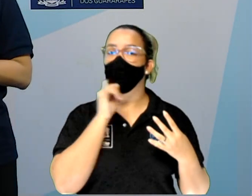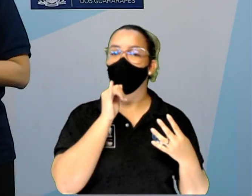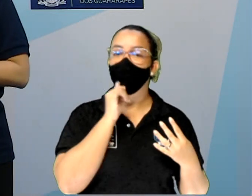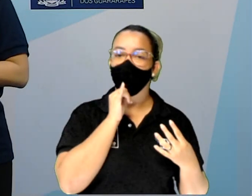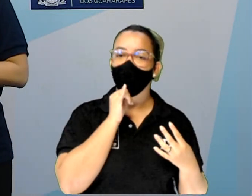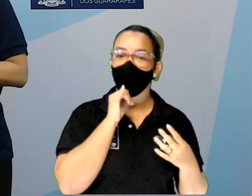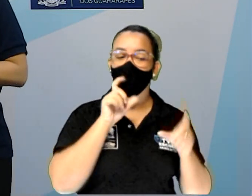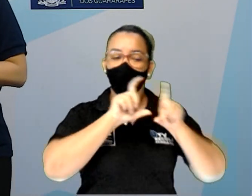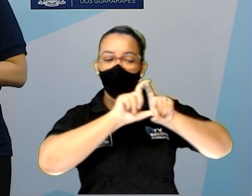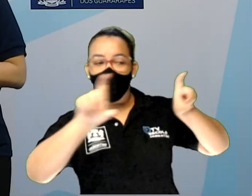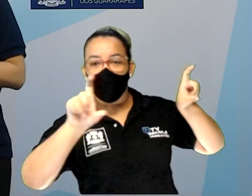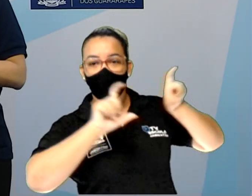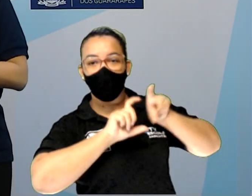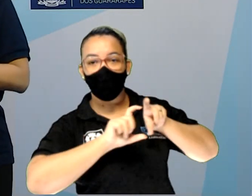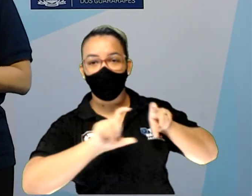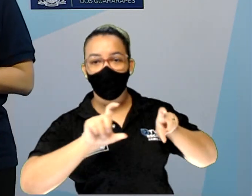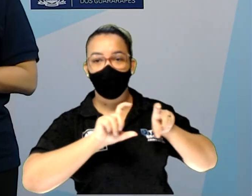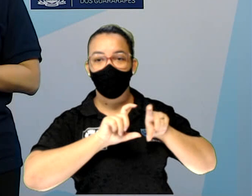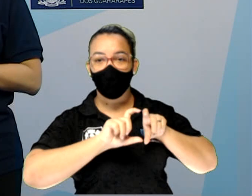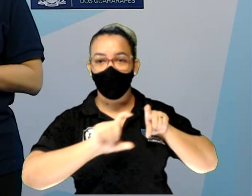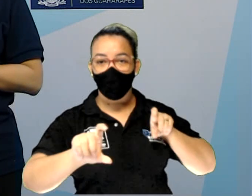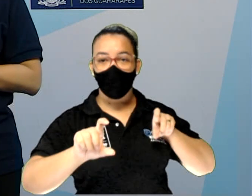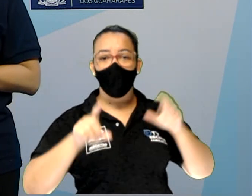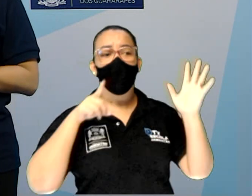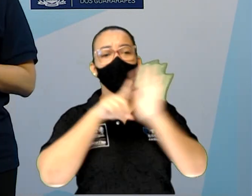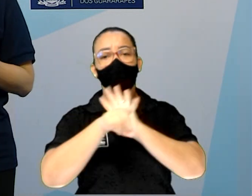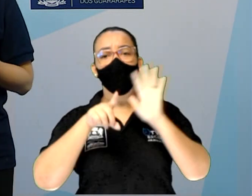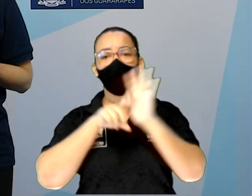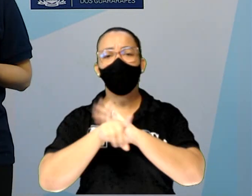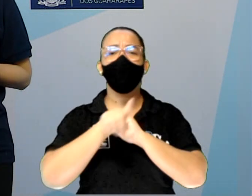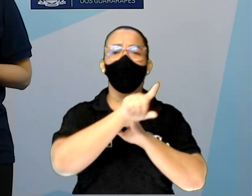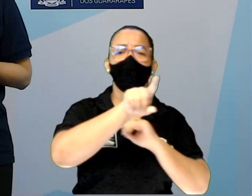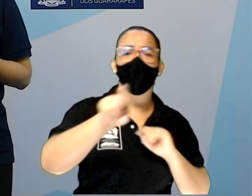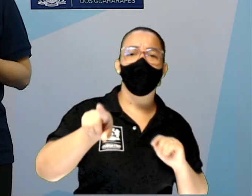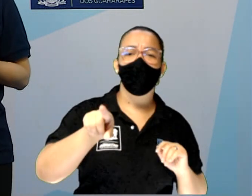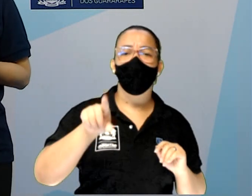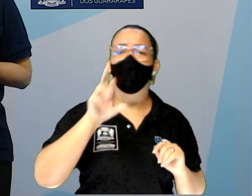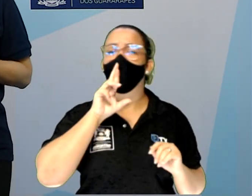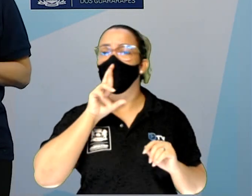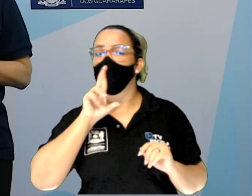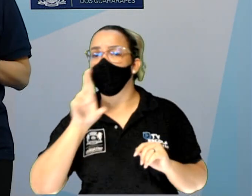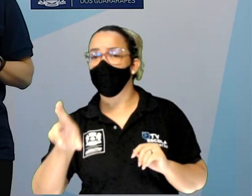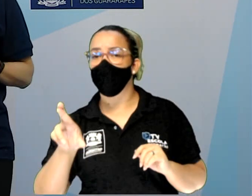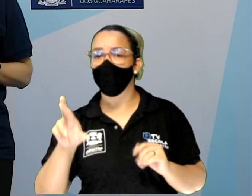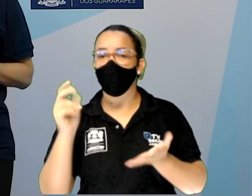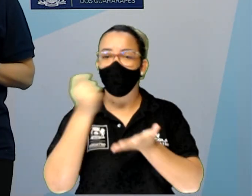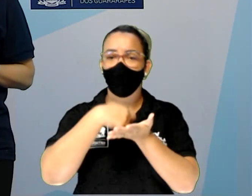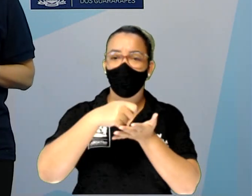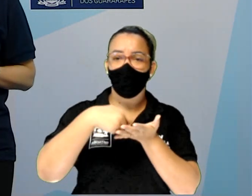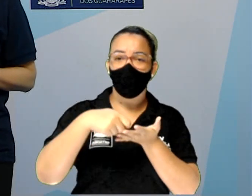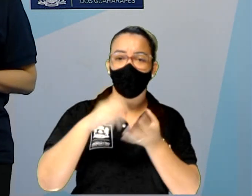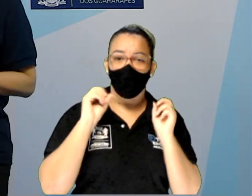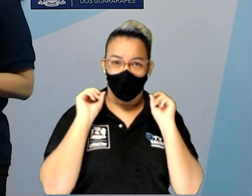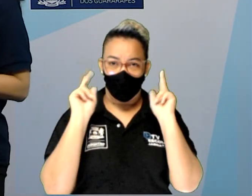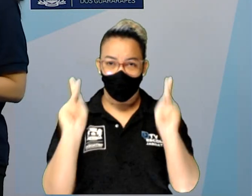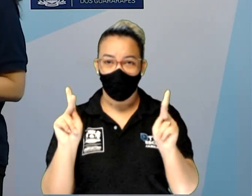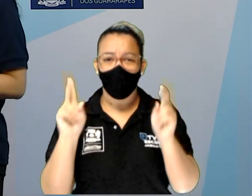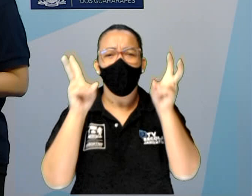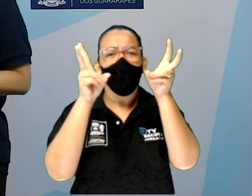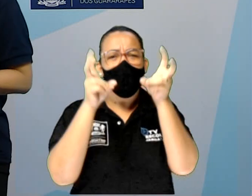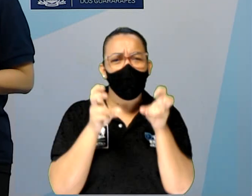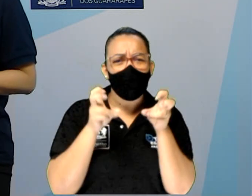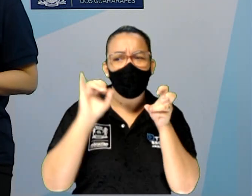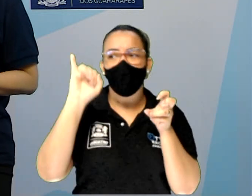de frases, ou melhor, quatro perguntas para vocês responderem no caderno de vocês, tá certo?